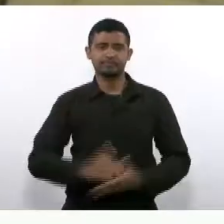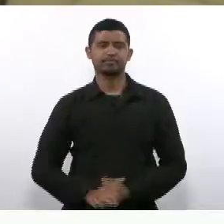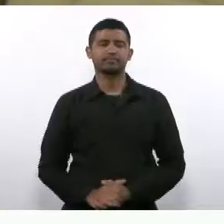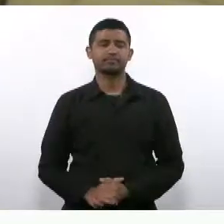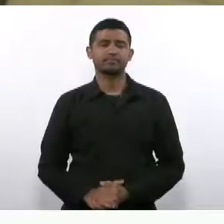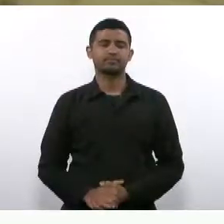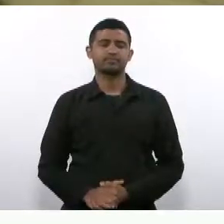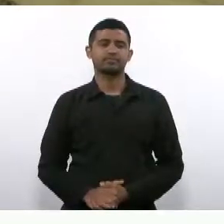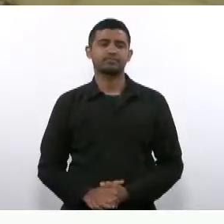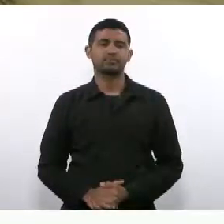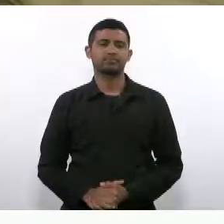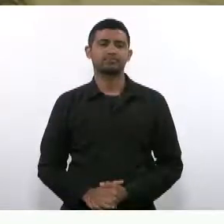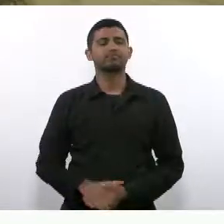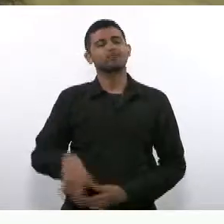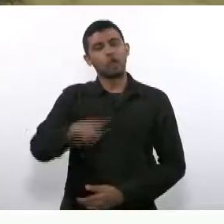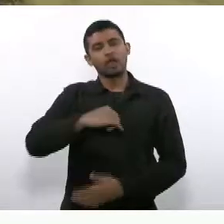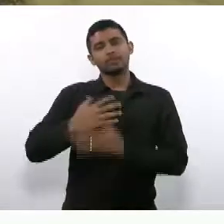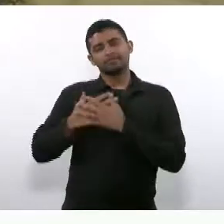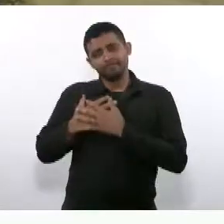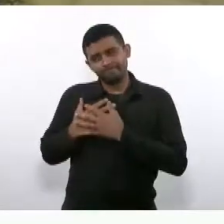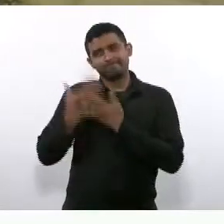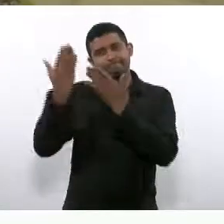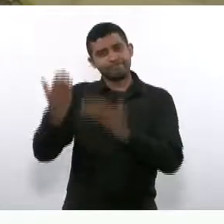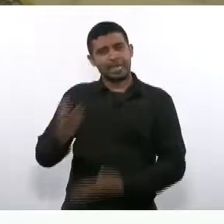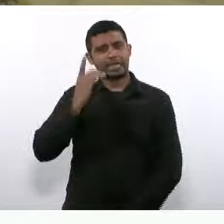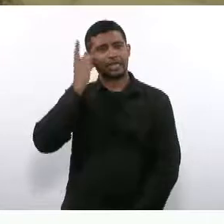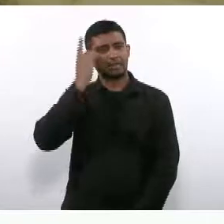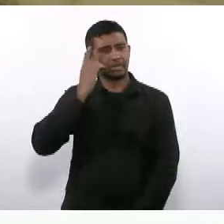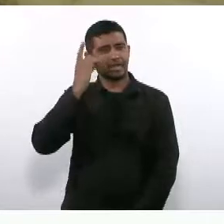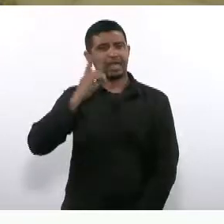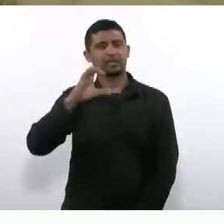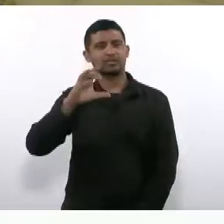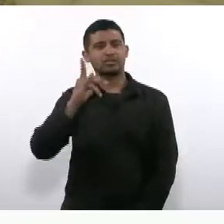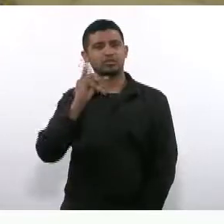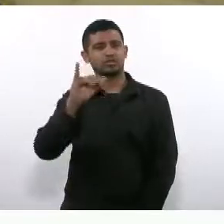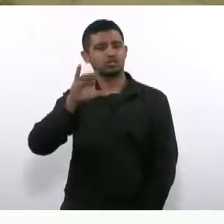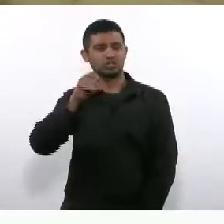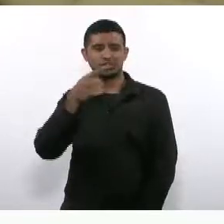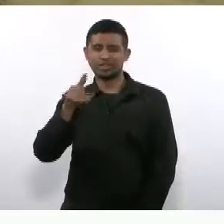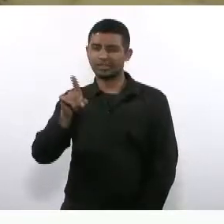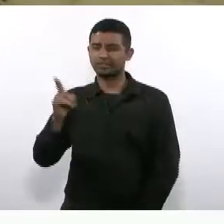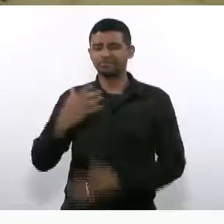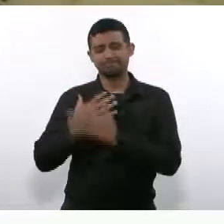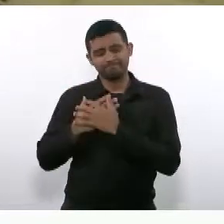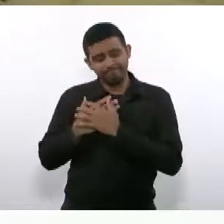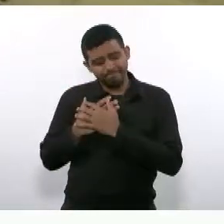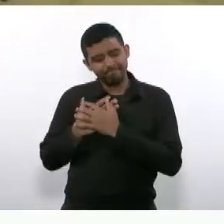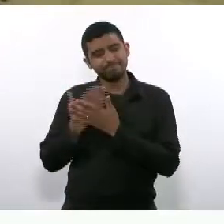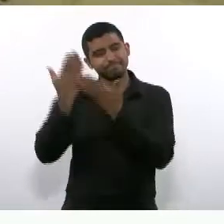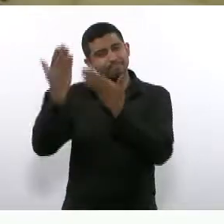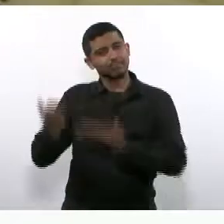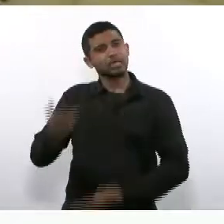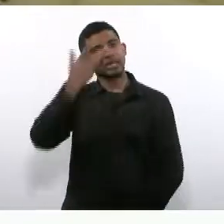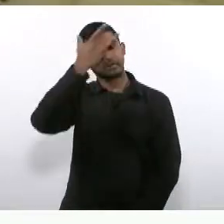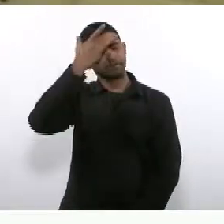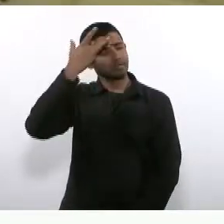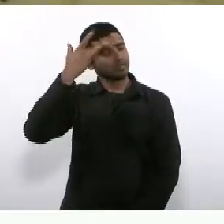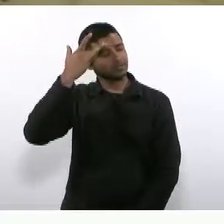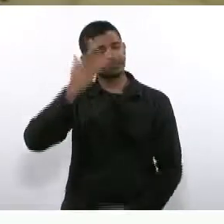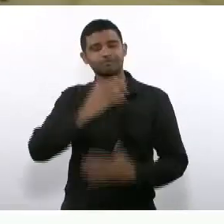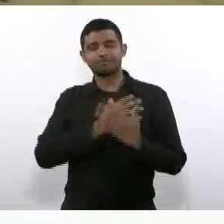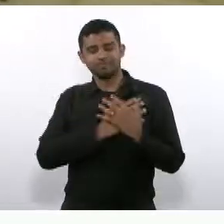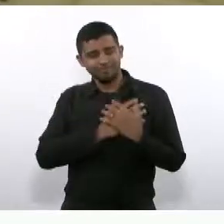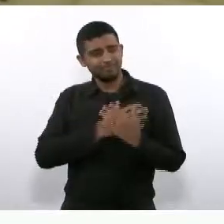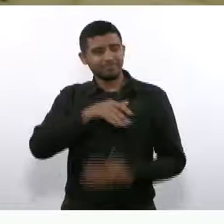com todo o apreço que temos pelo deputado Chicão Bulhões, né, querido, é uma pessoa muito querida